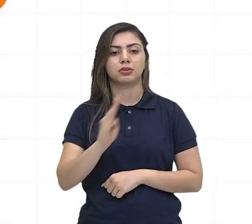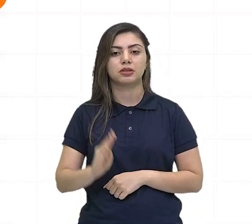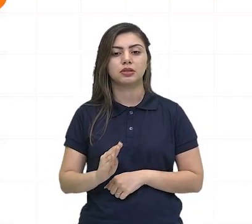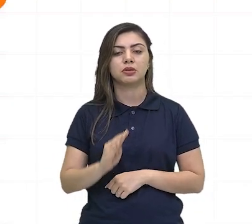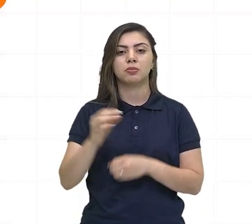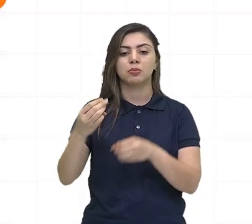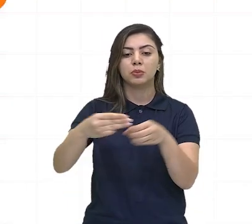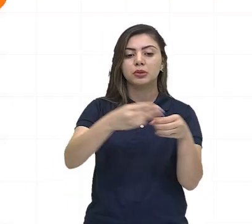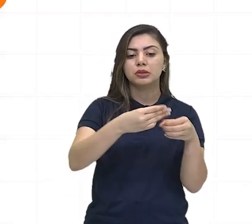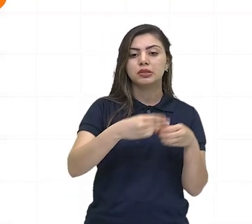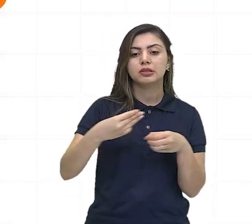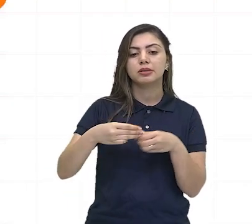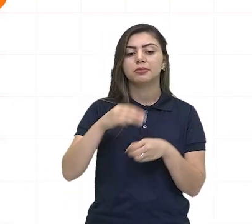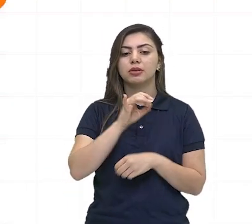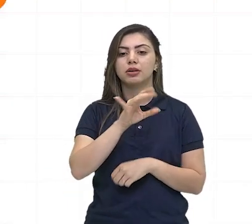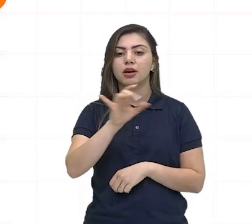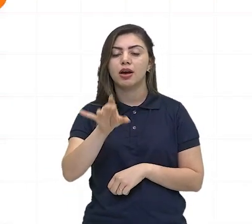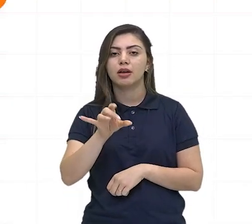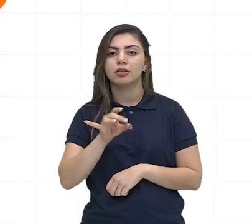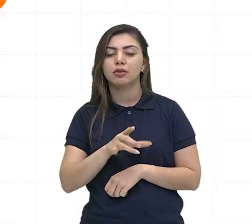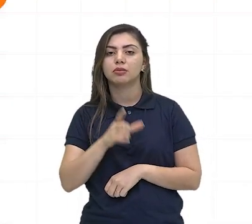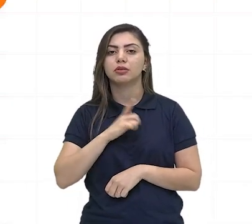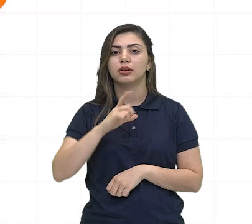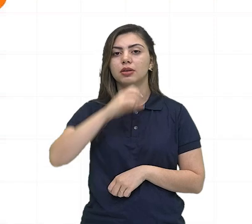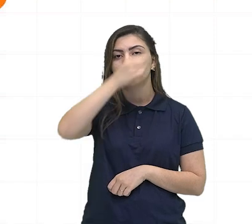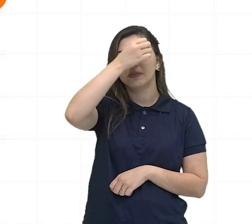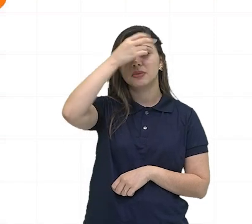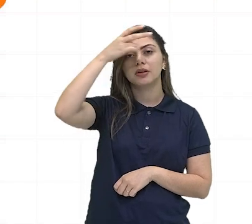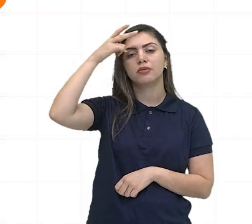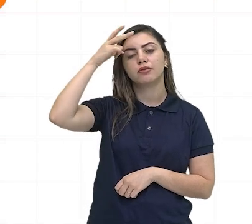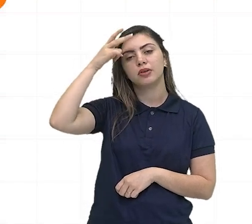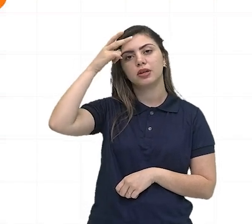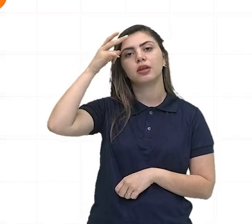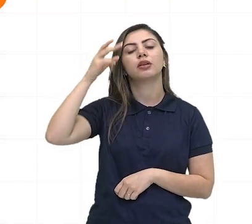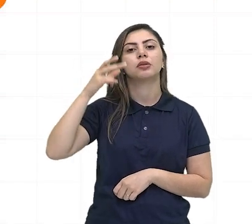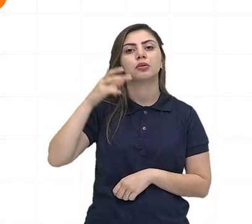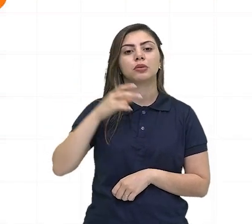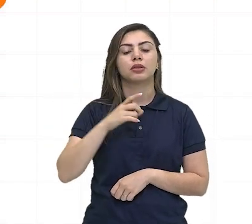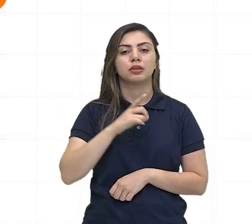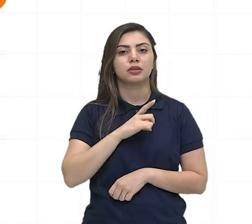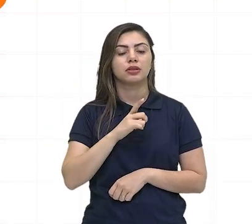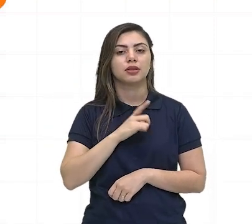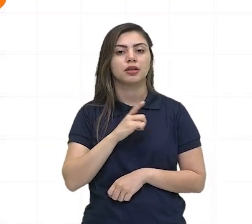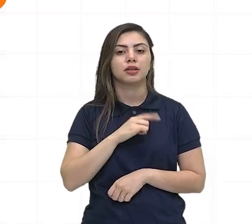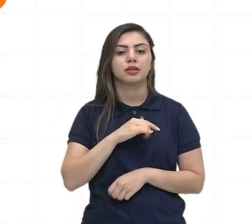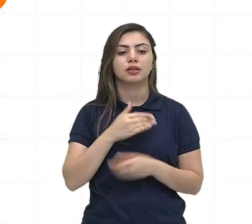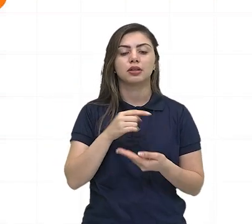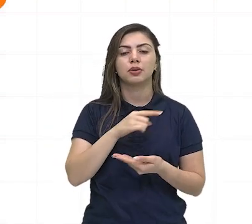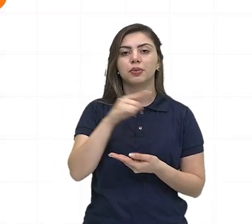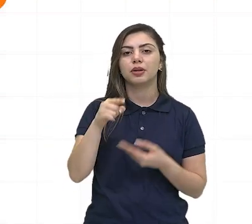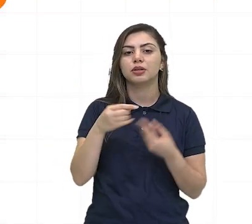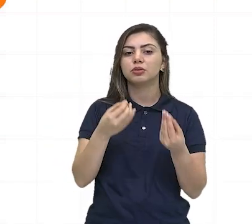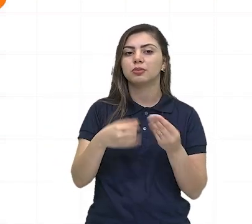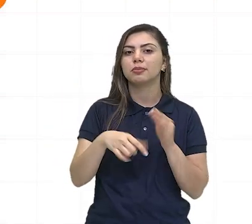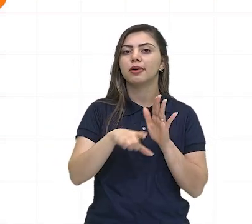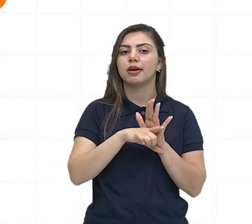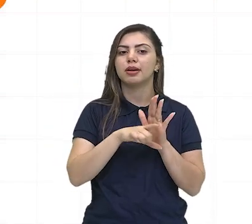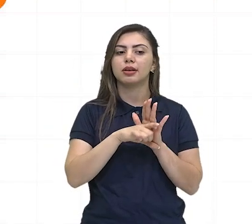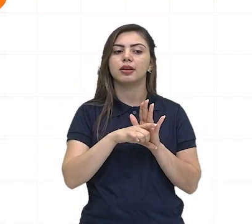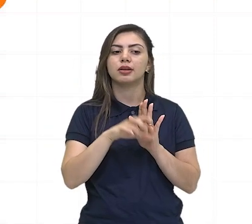Câmara de vereadores, tem um prefeito, que são os responsáveis pelo cumprimento das